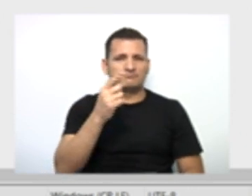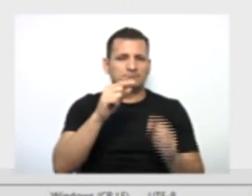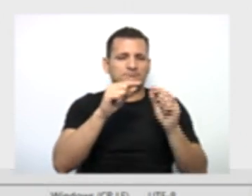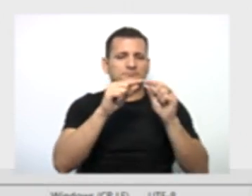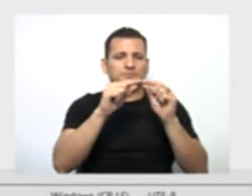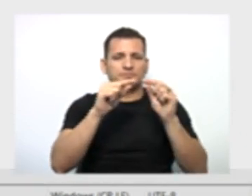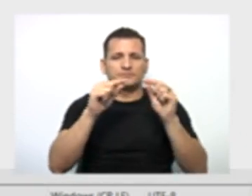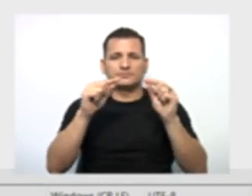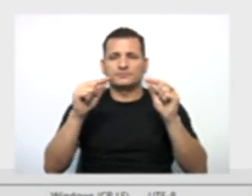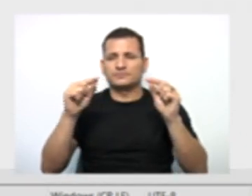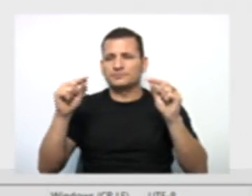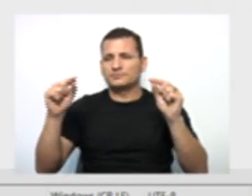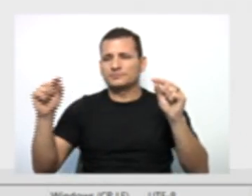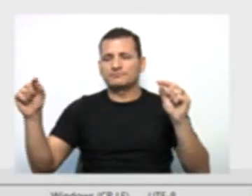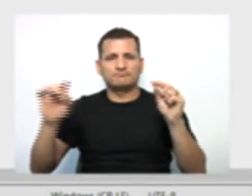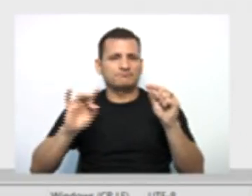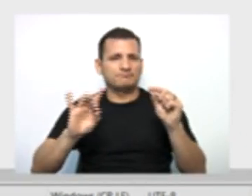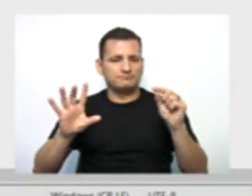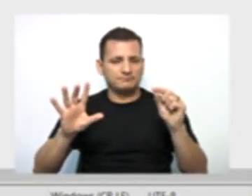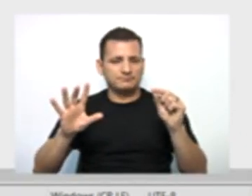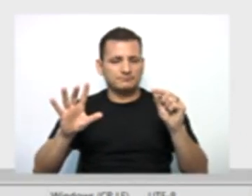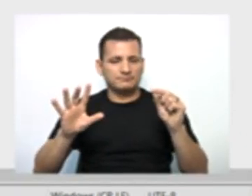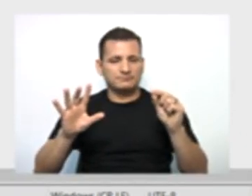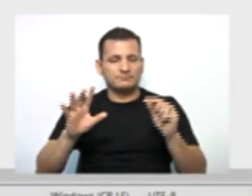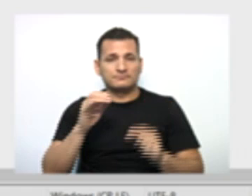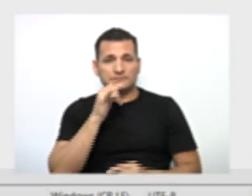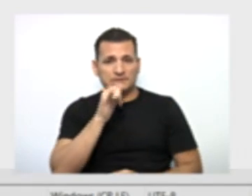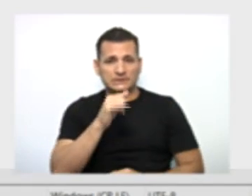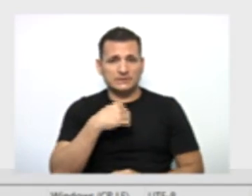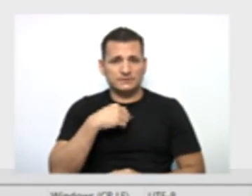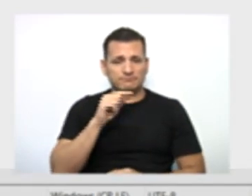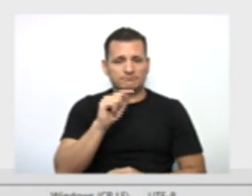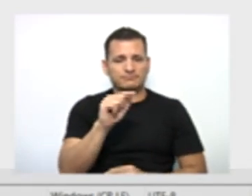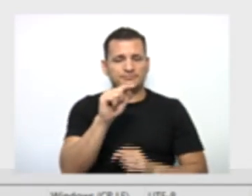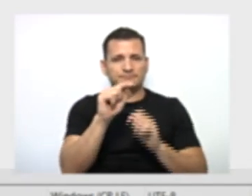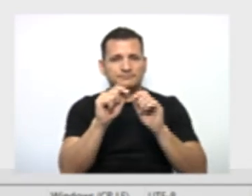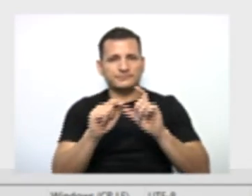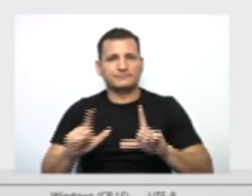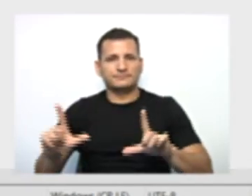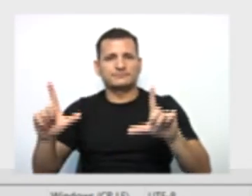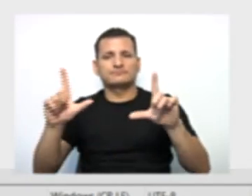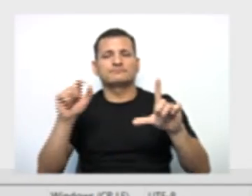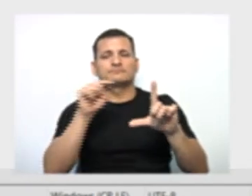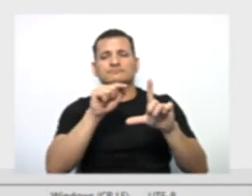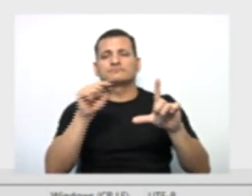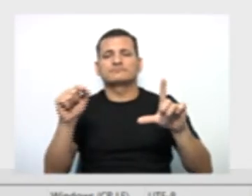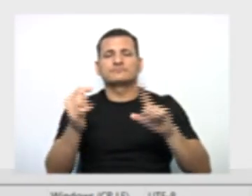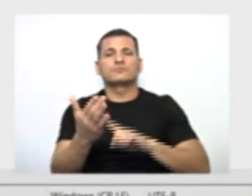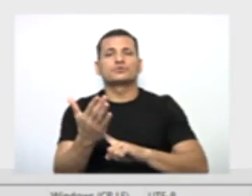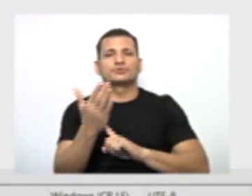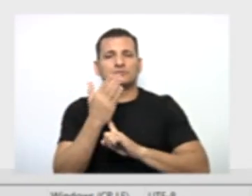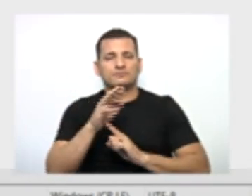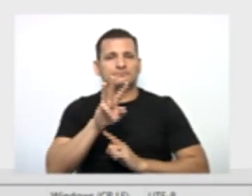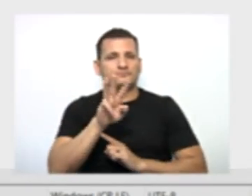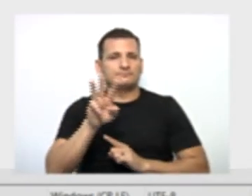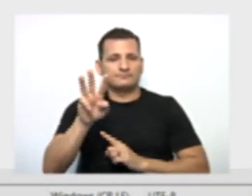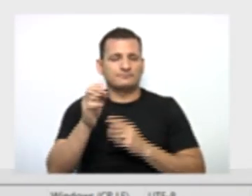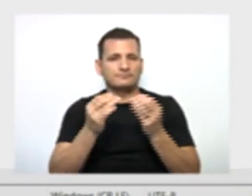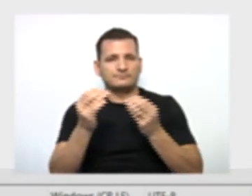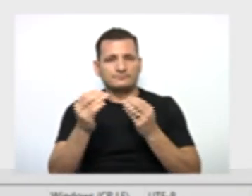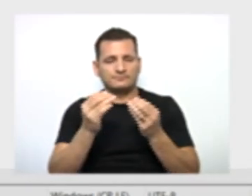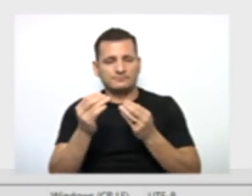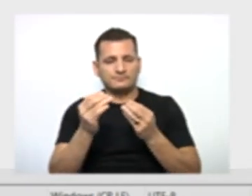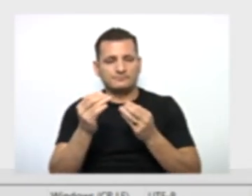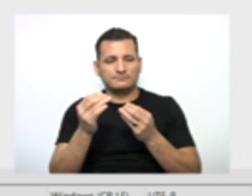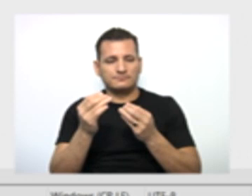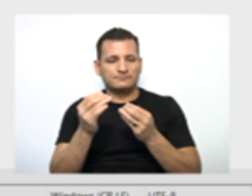né? Tá tudo escrito numa linha só. Quando eu rodar isso aqui, ele vai mostrar lá no meu site